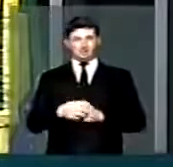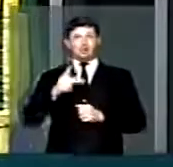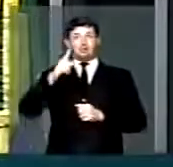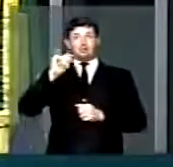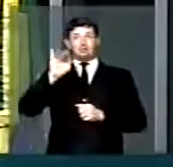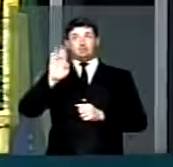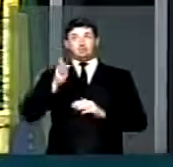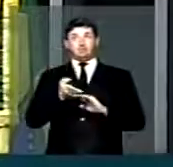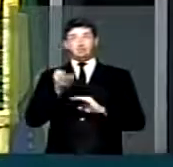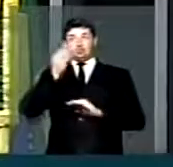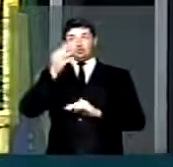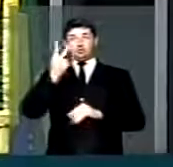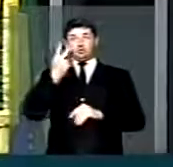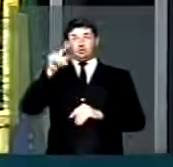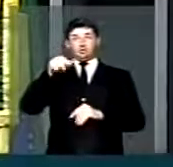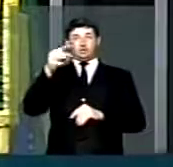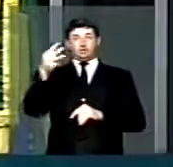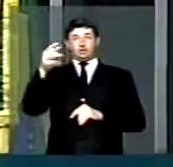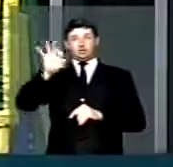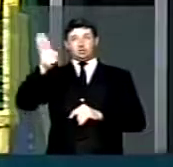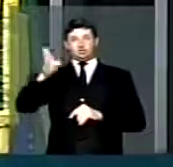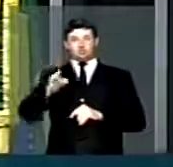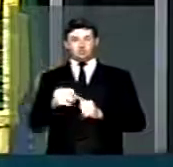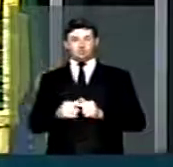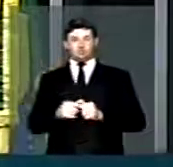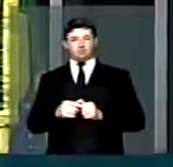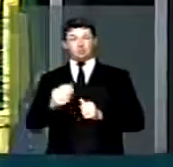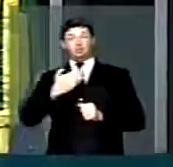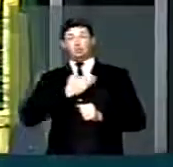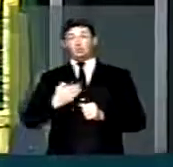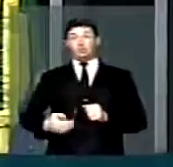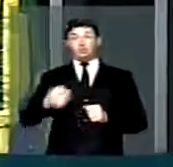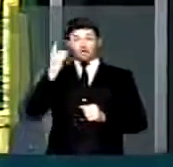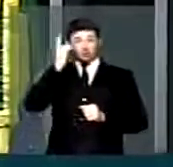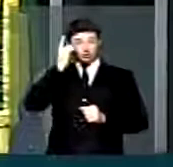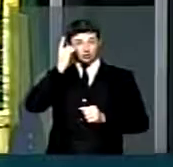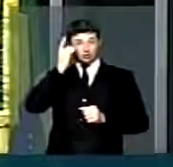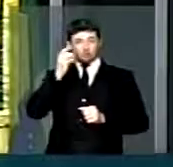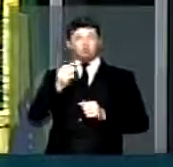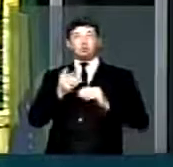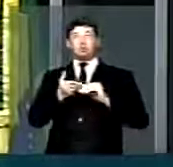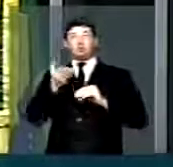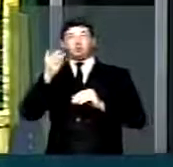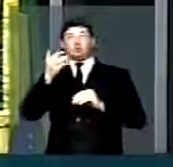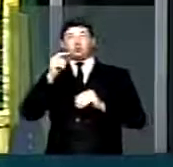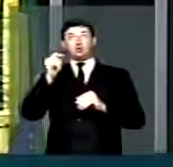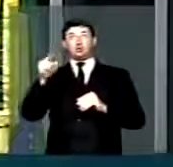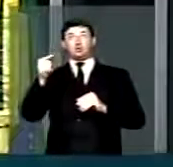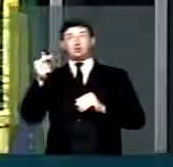cresceu 2,3%. O governo Dilma, em 2011, cresceu 2,7%.